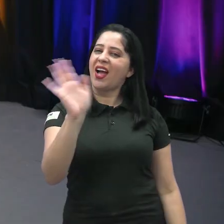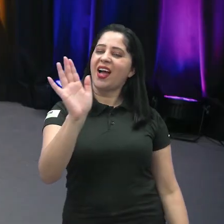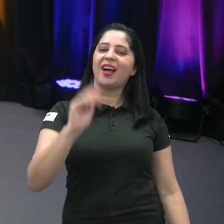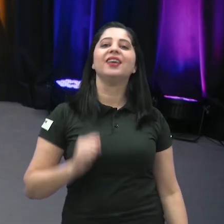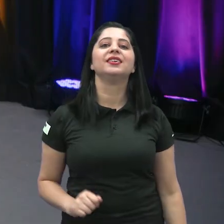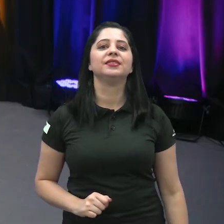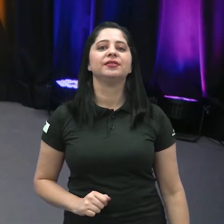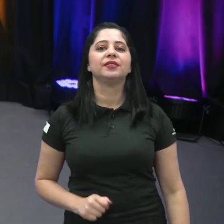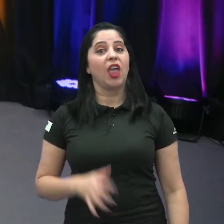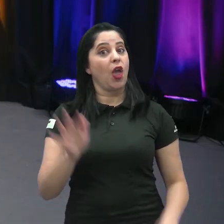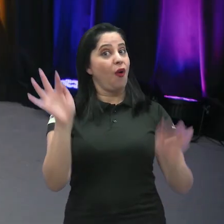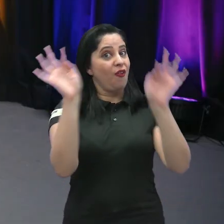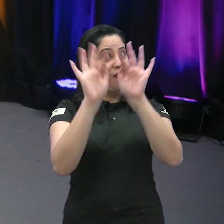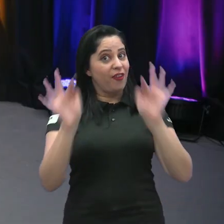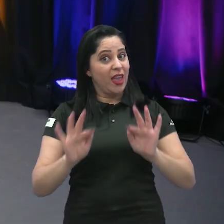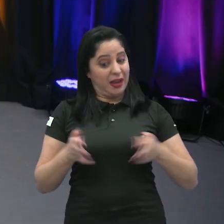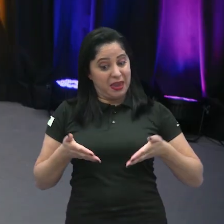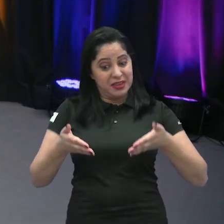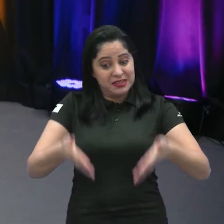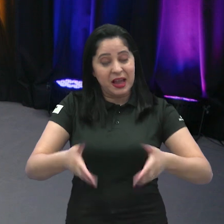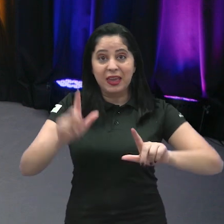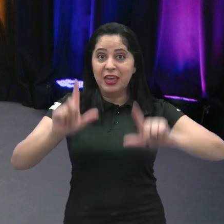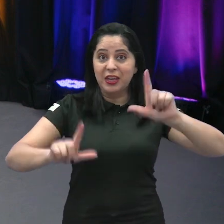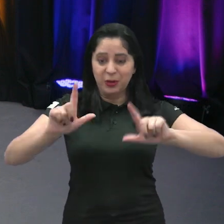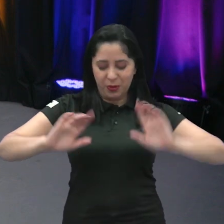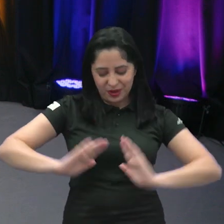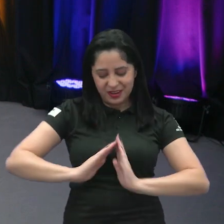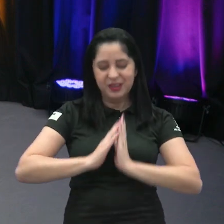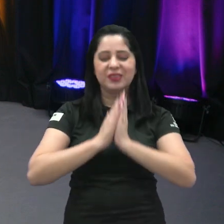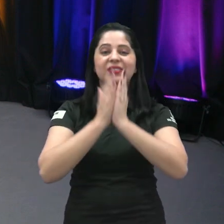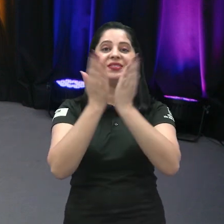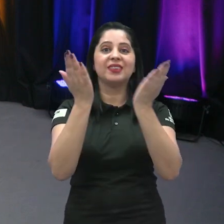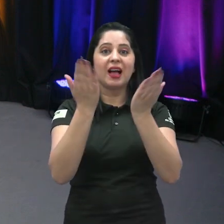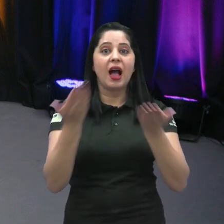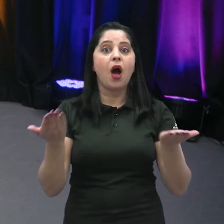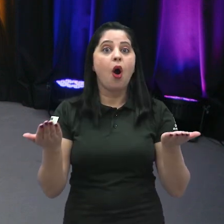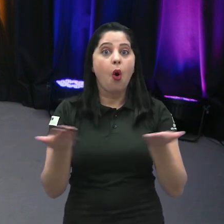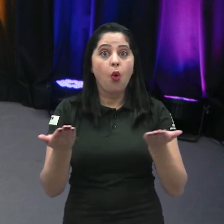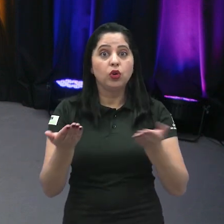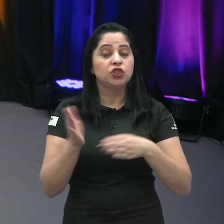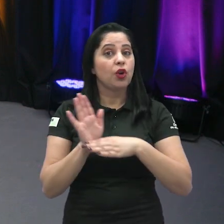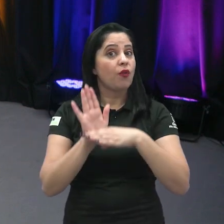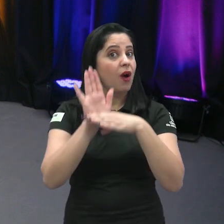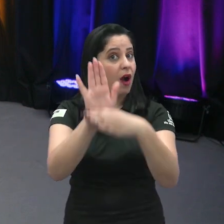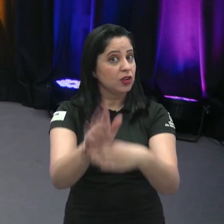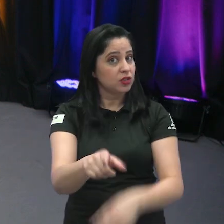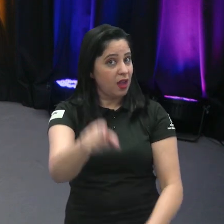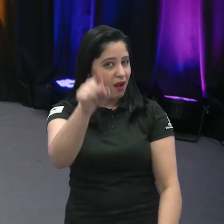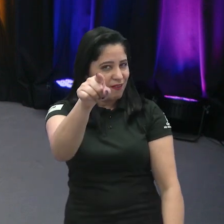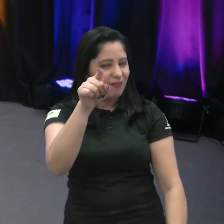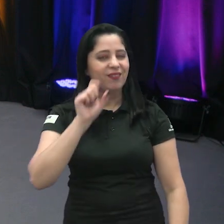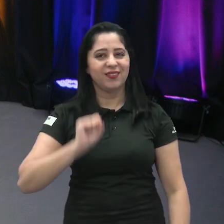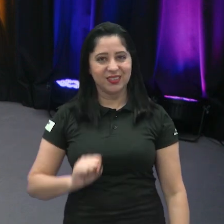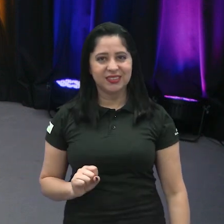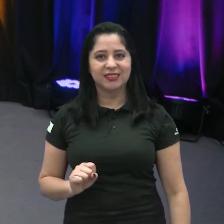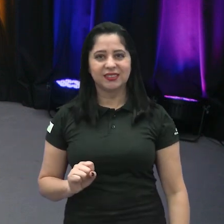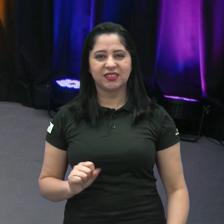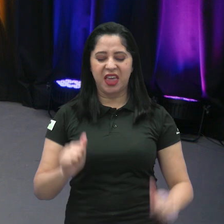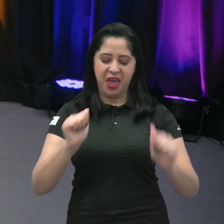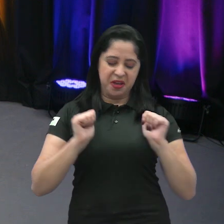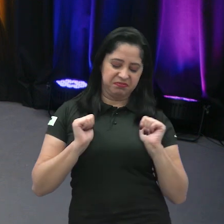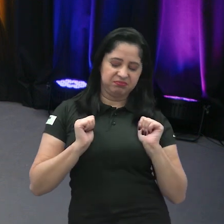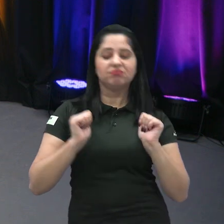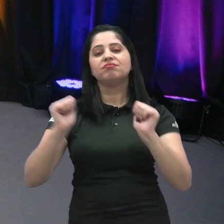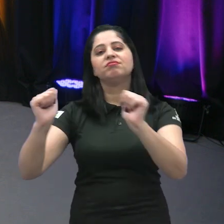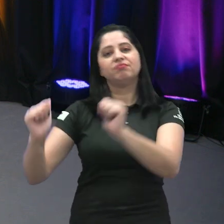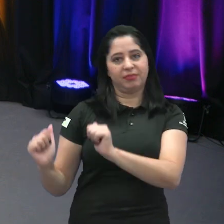Fala, pessoal, estou muito feliz de estar aqui no programa Inspiração e hoje eu vou ajudar você aí de casa